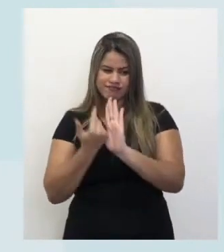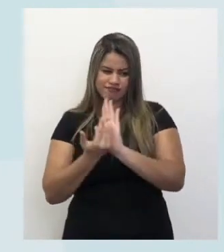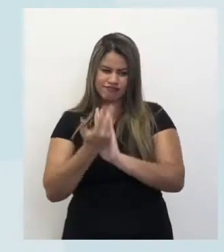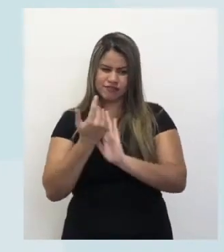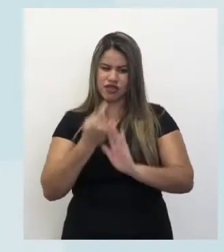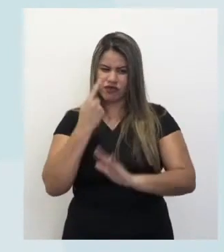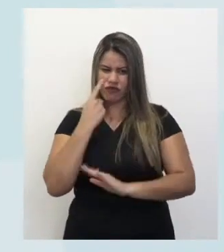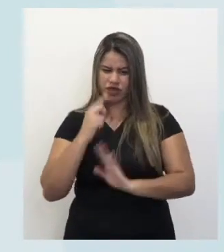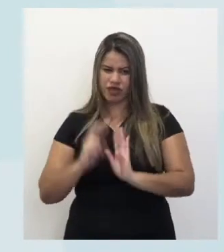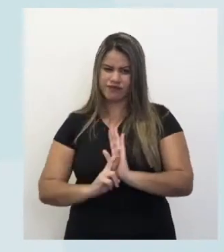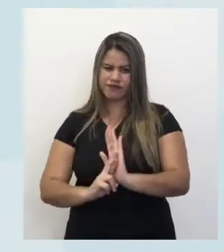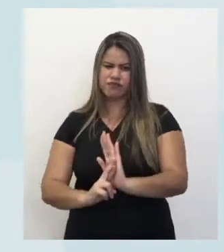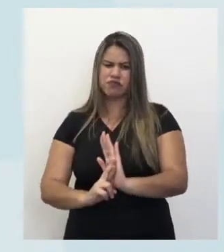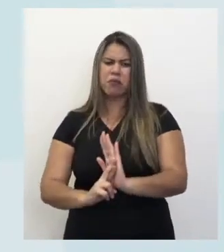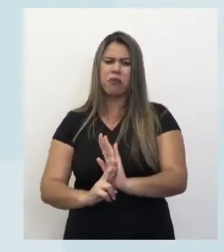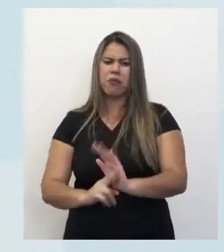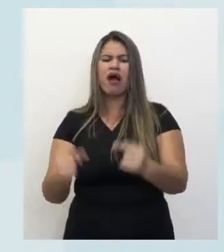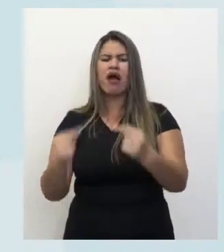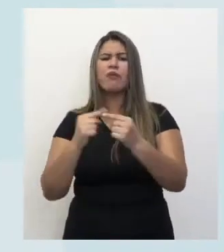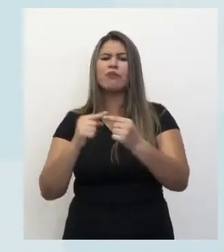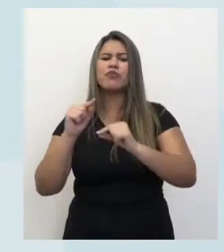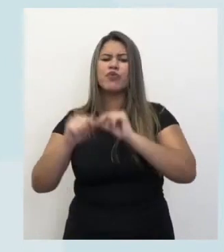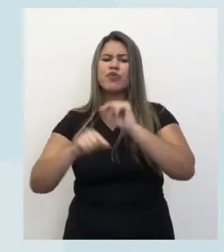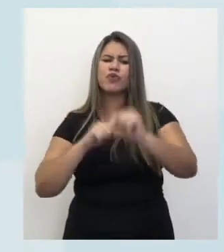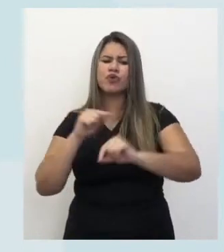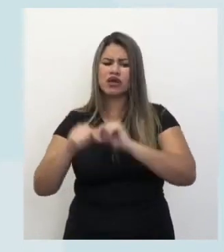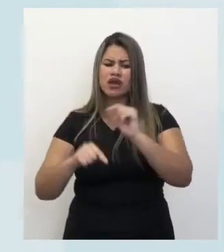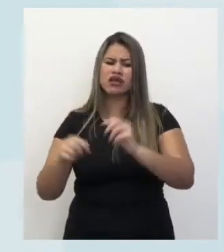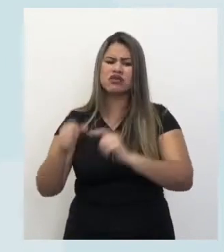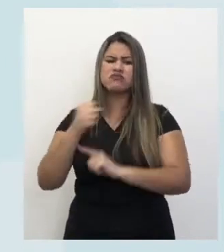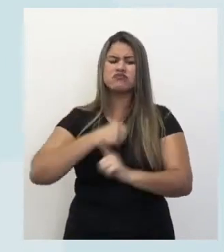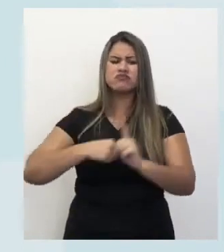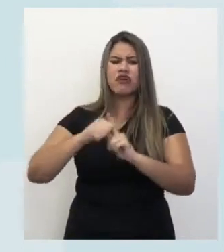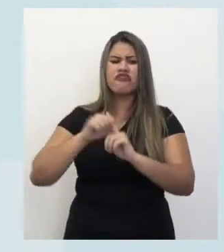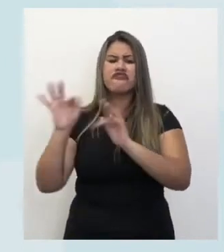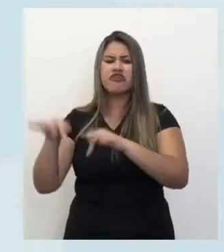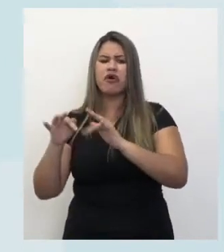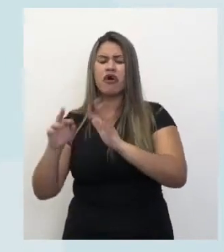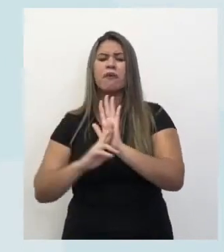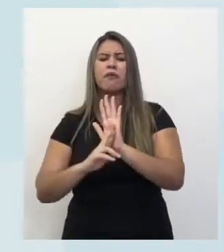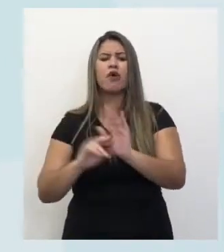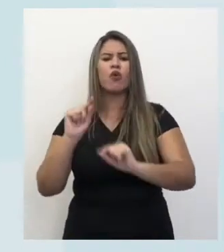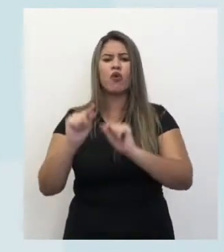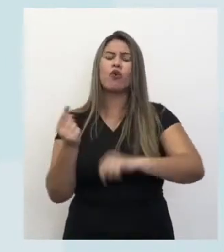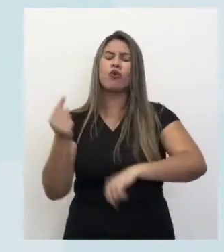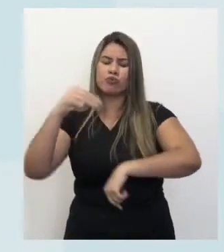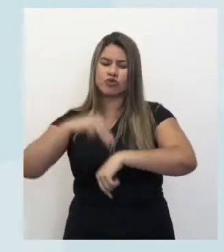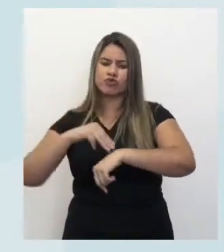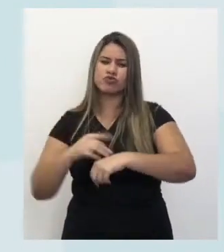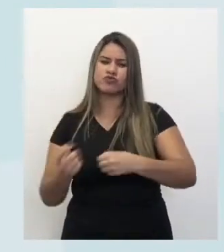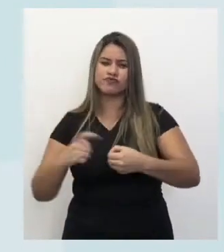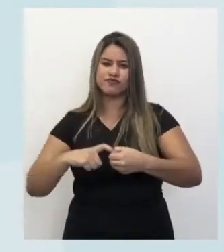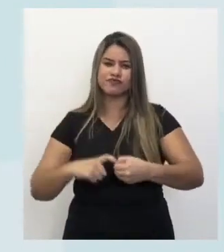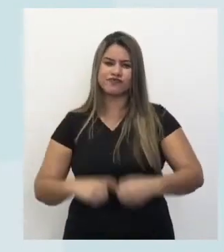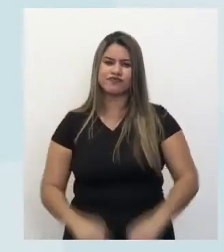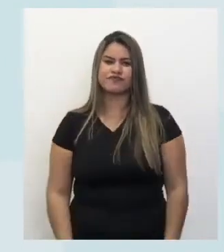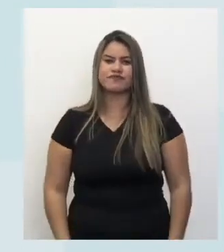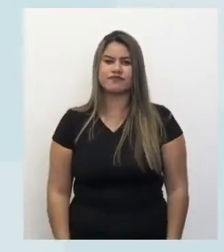imagem. Que cena é essa? Que aspecto da sociedade feudal essa imagem representa? Em um minuto a gente volta.